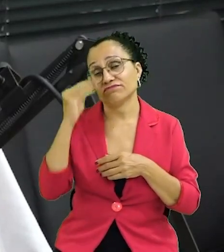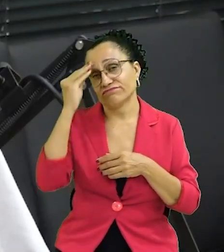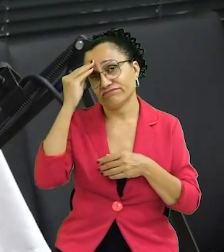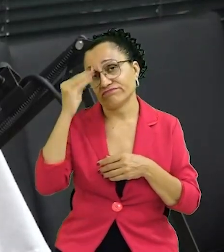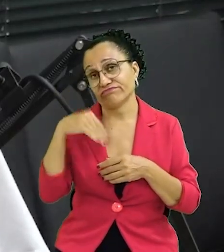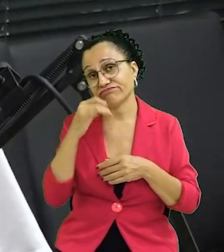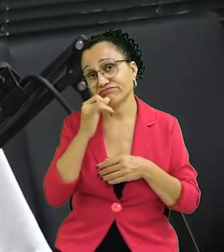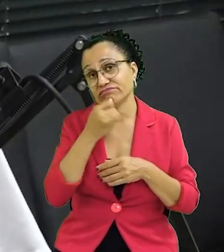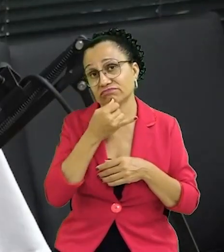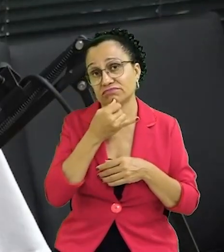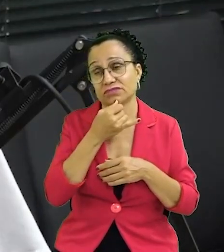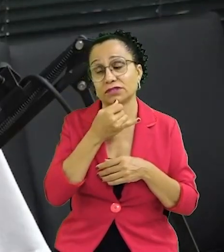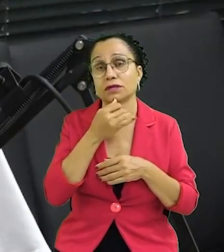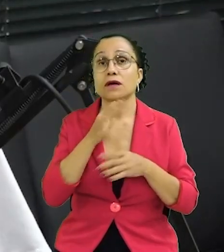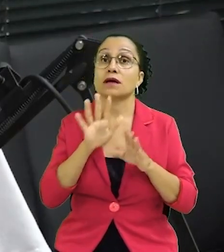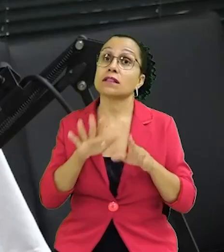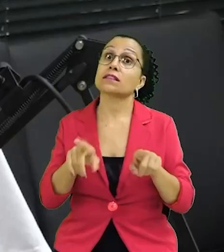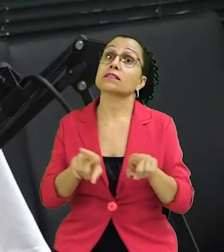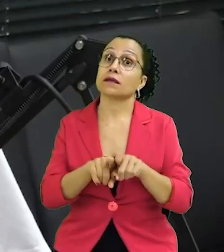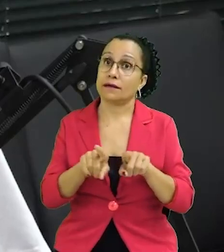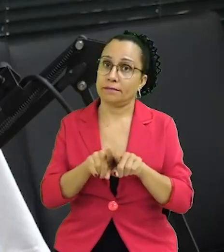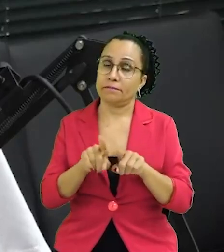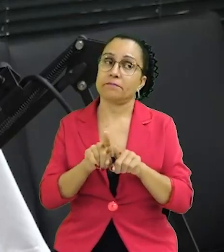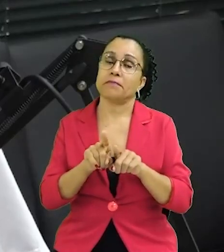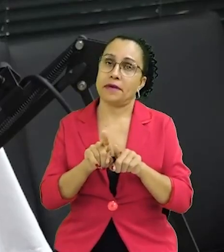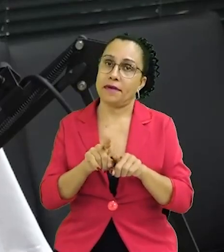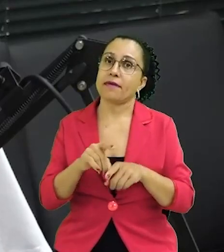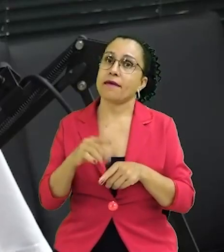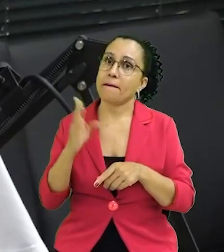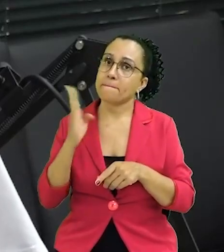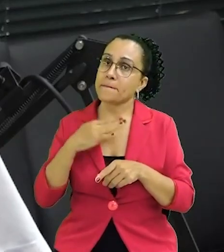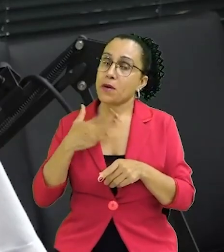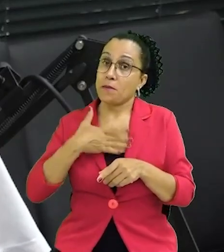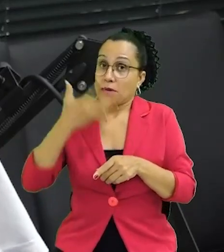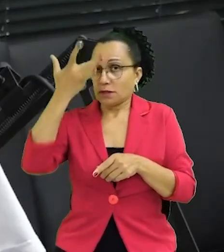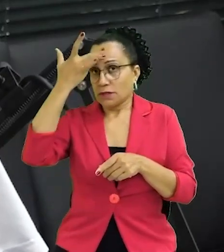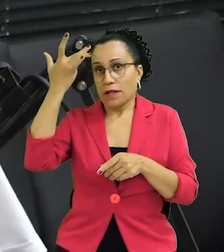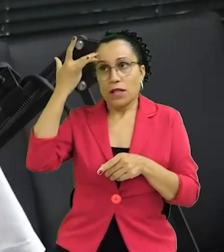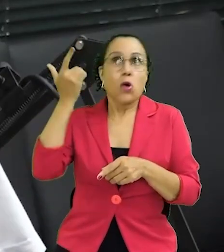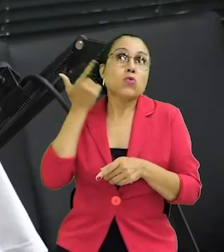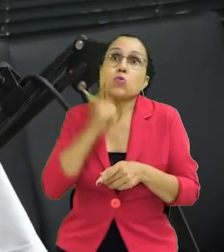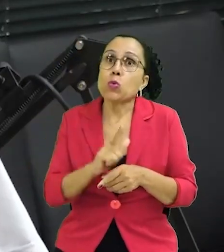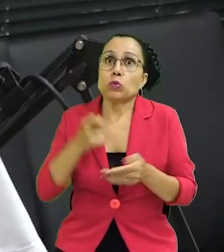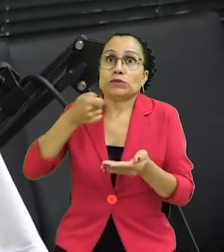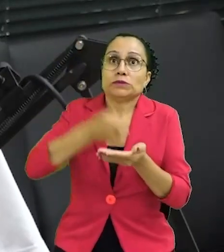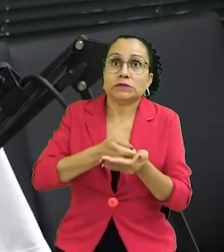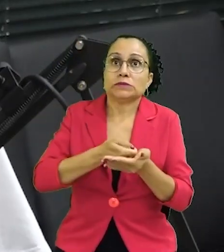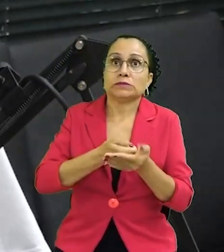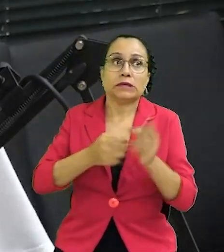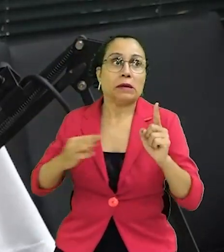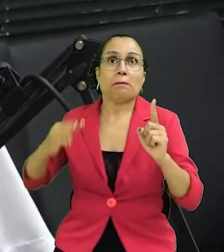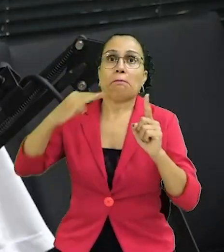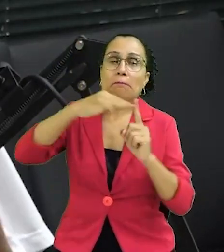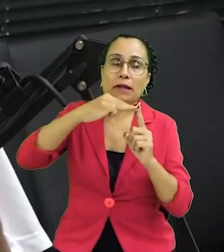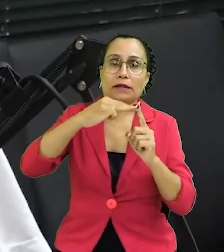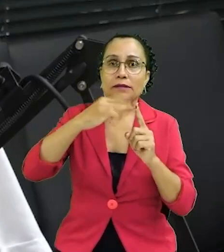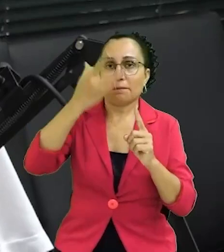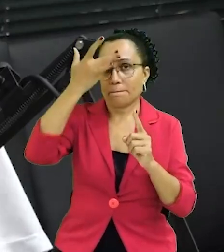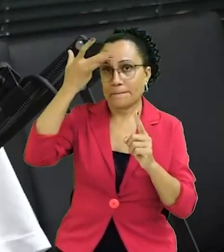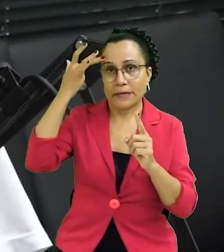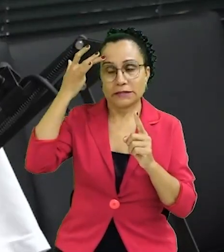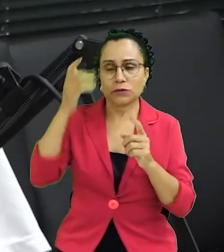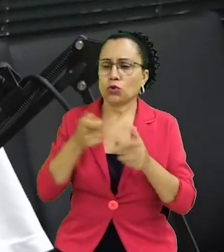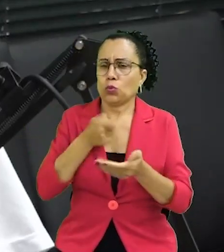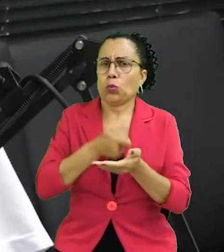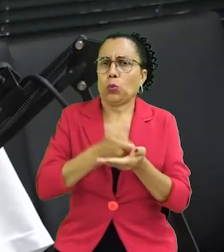frustrante. Então isso também faz mal para a minha saúde mental, não conseguir cumprir aquela meta, para pessoas que são